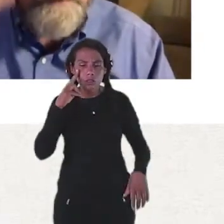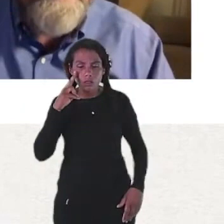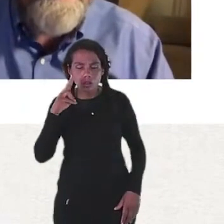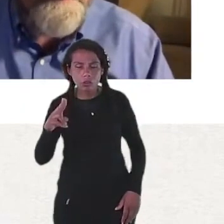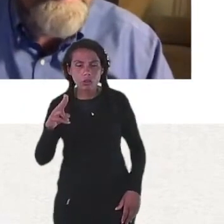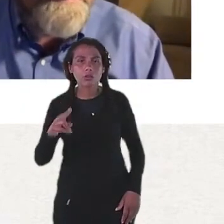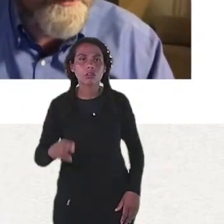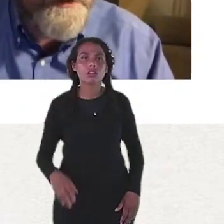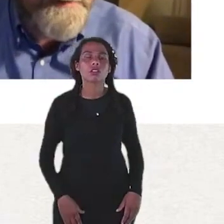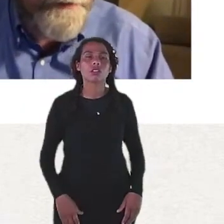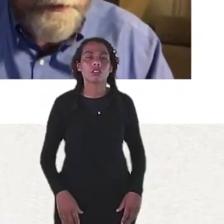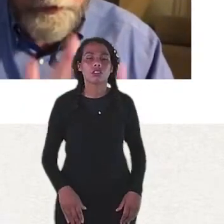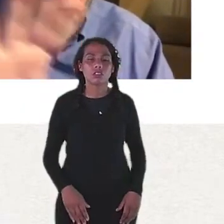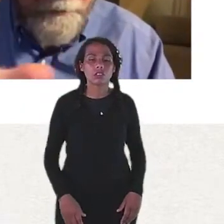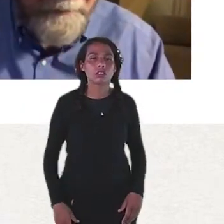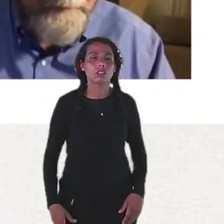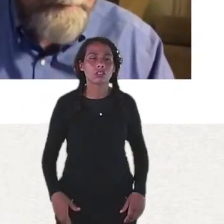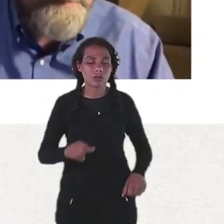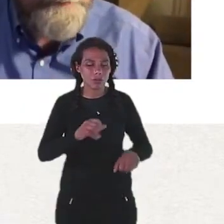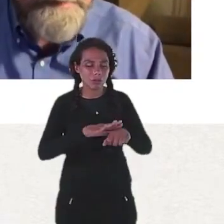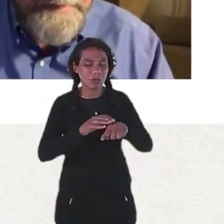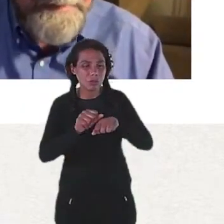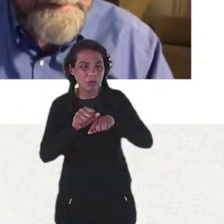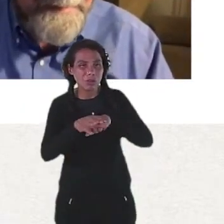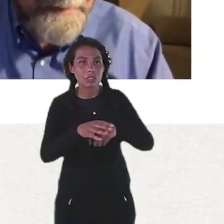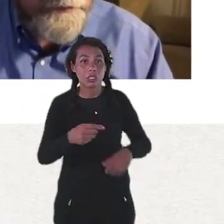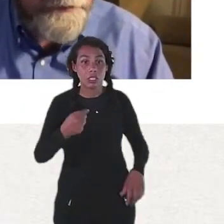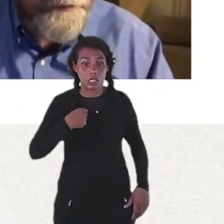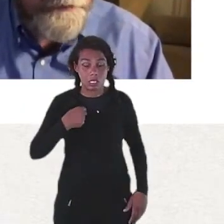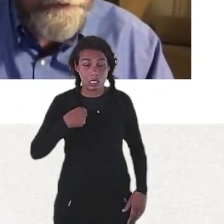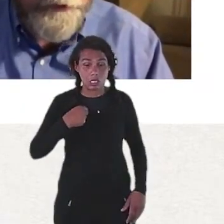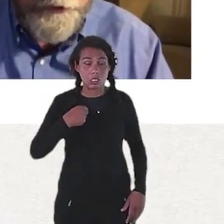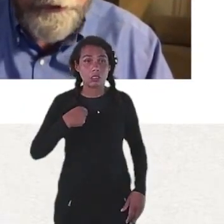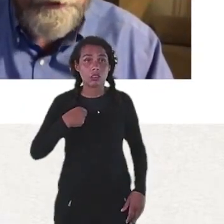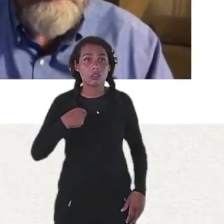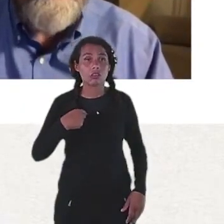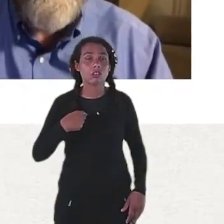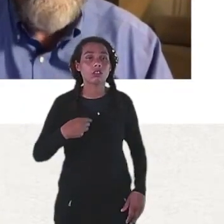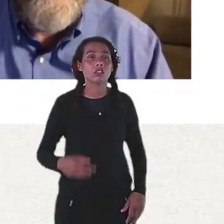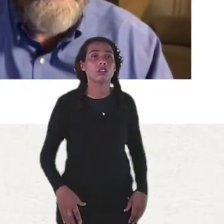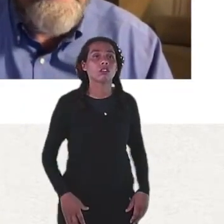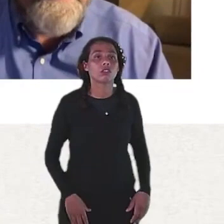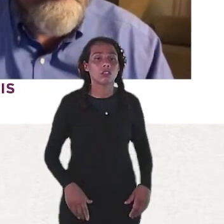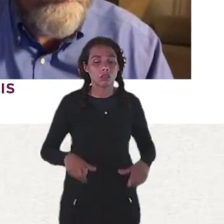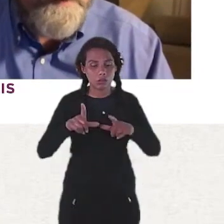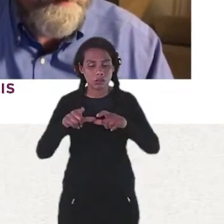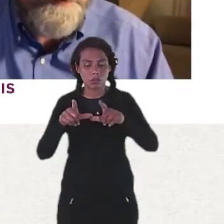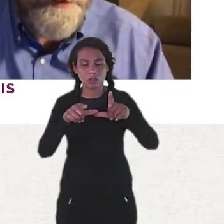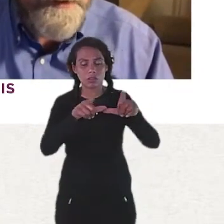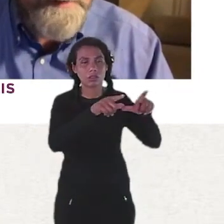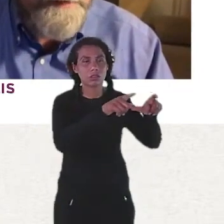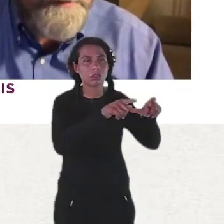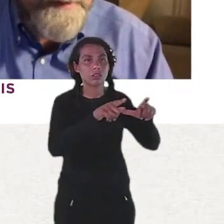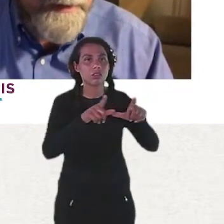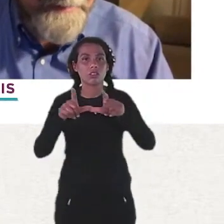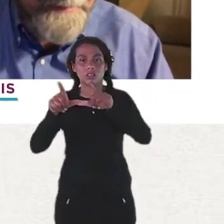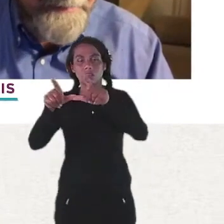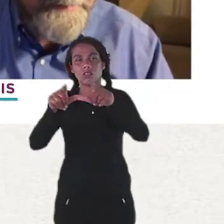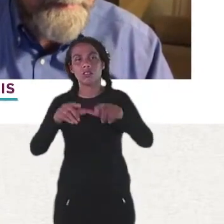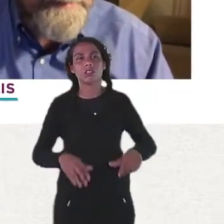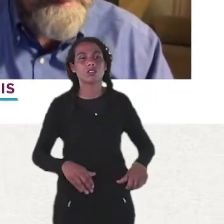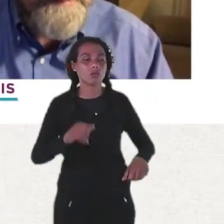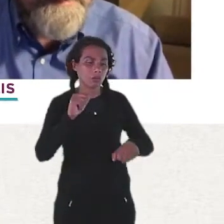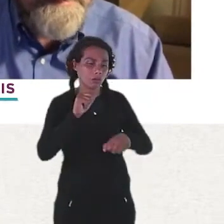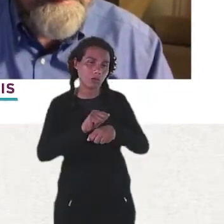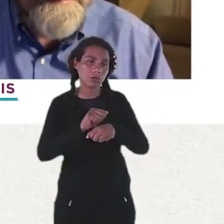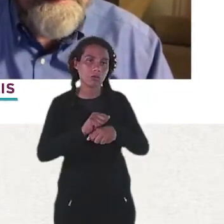Caldas na minha infância, né? Mas agora eu estou especializado no fluxo São Paulo, Rio de Janeiro e Minas